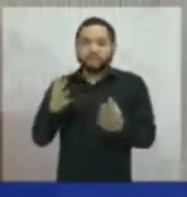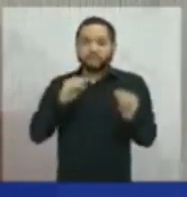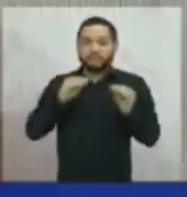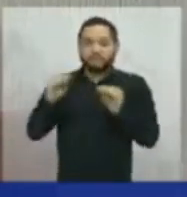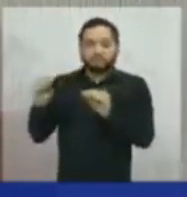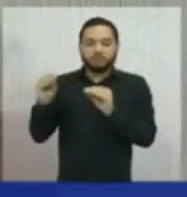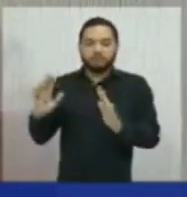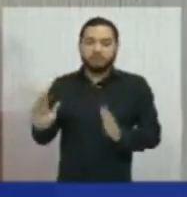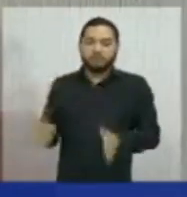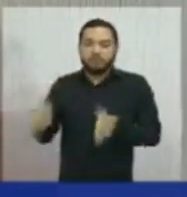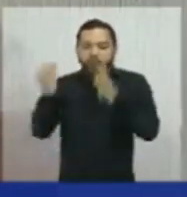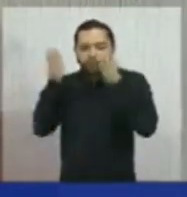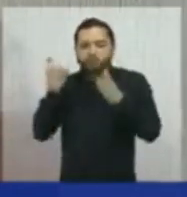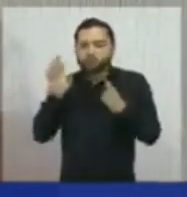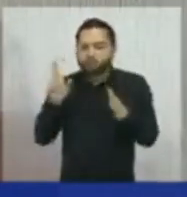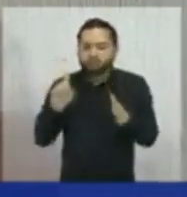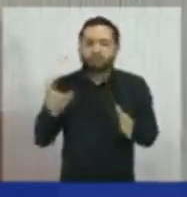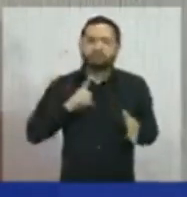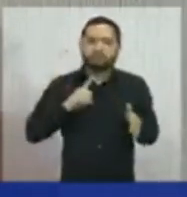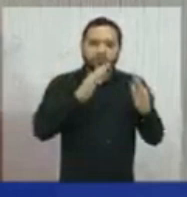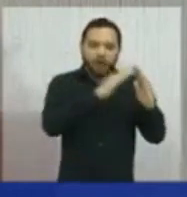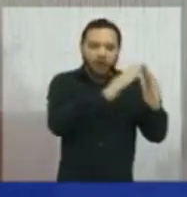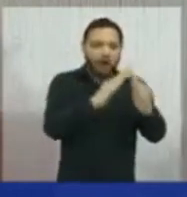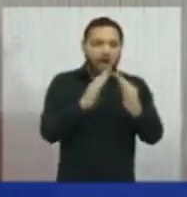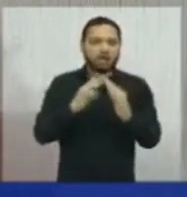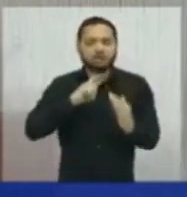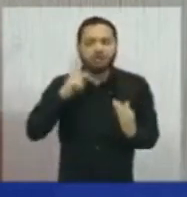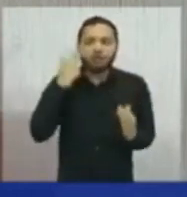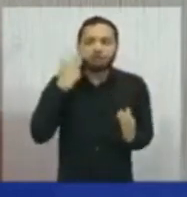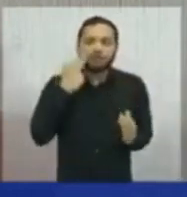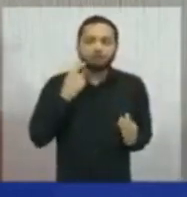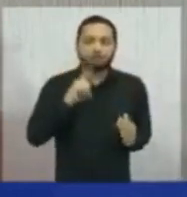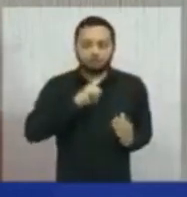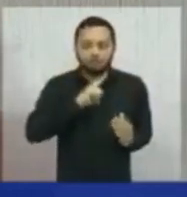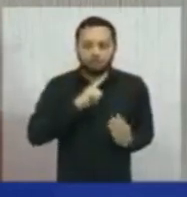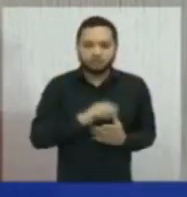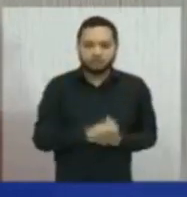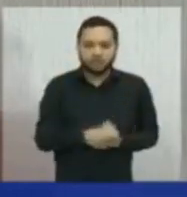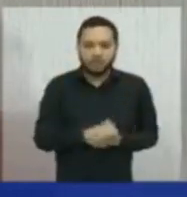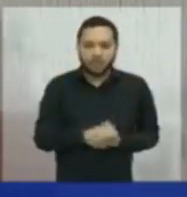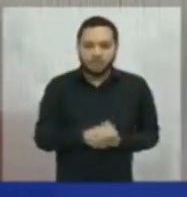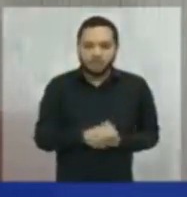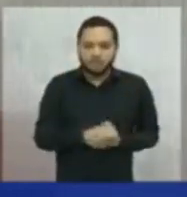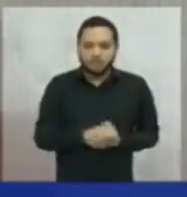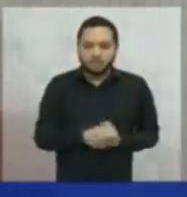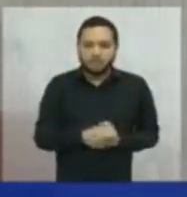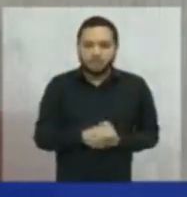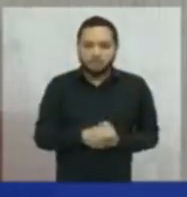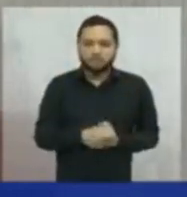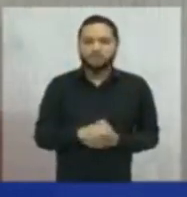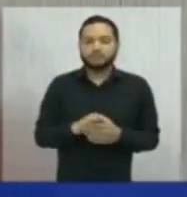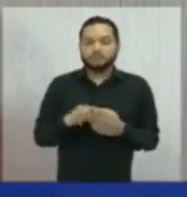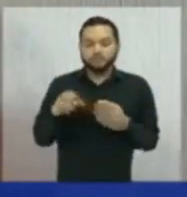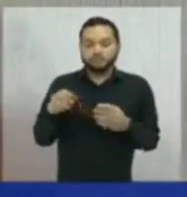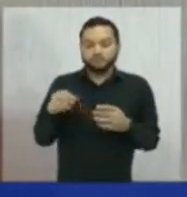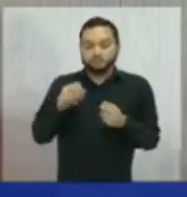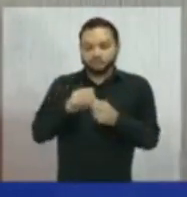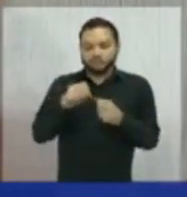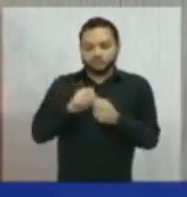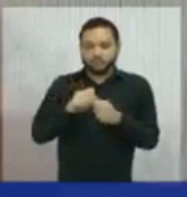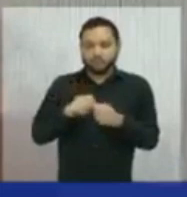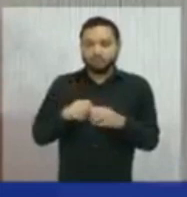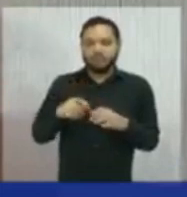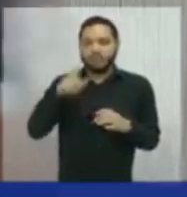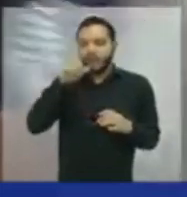mora em casa, né? E aí você pensar, por exemplo, então, a cisterna, para aproveitar sua durante os meses